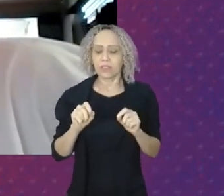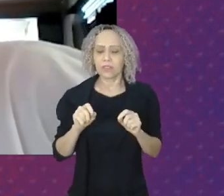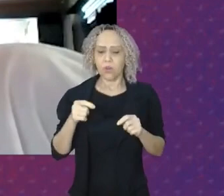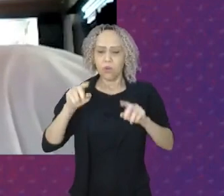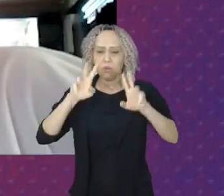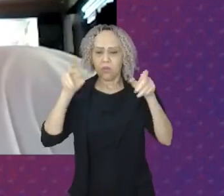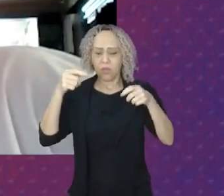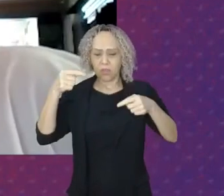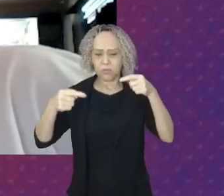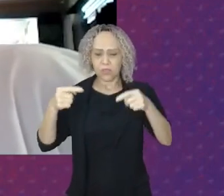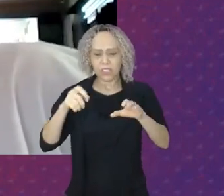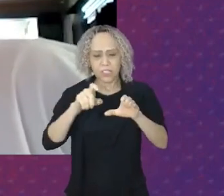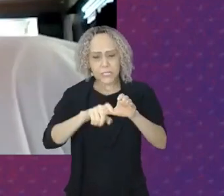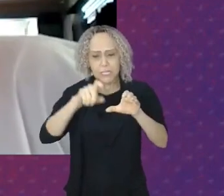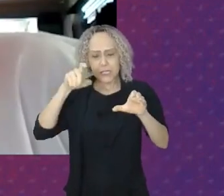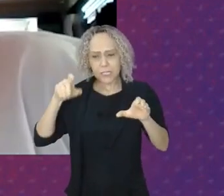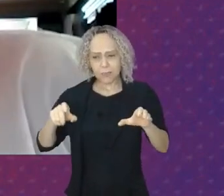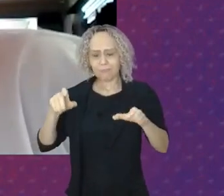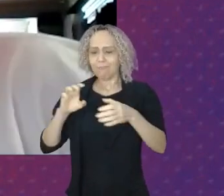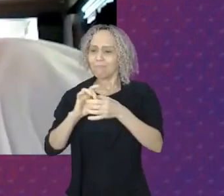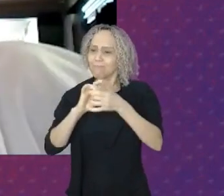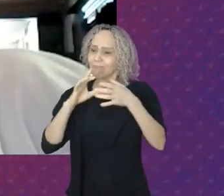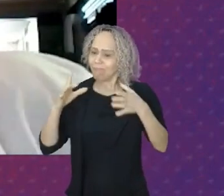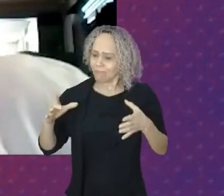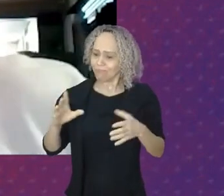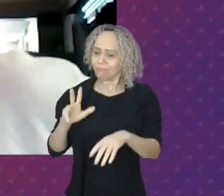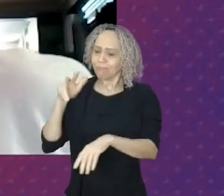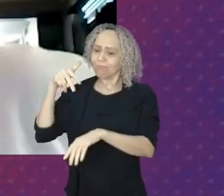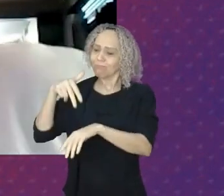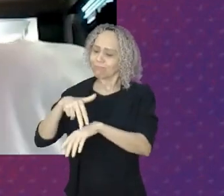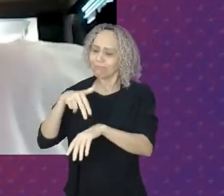políticas emancipatórias e os seus processos.